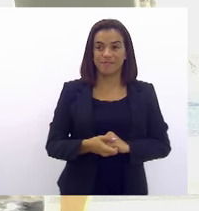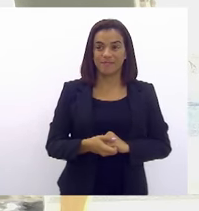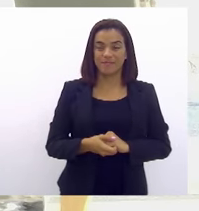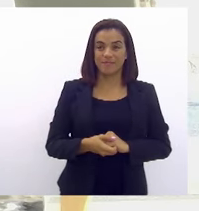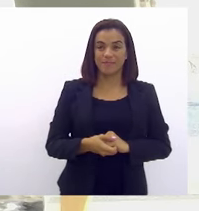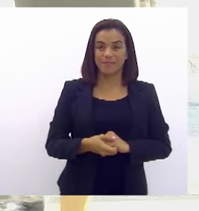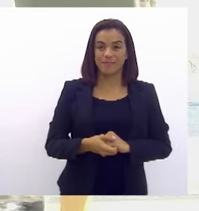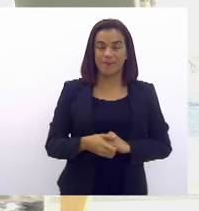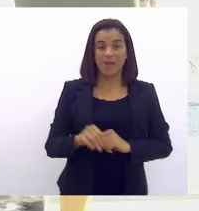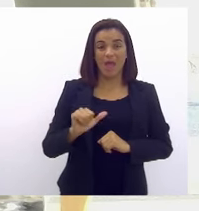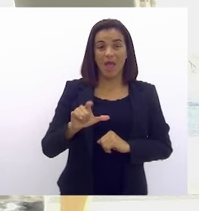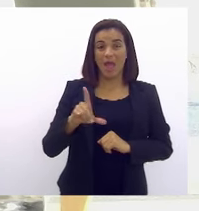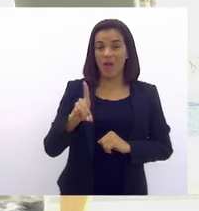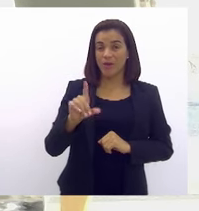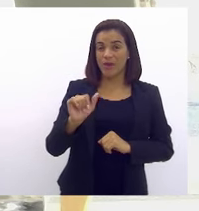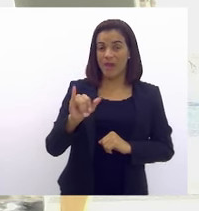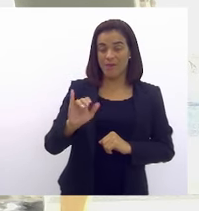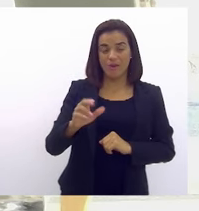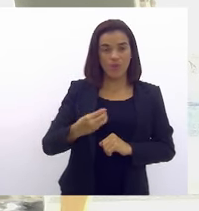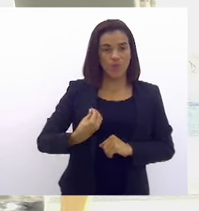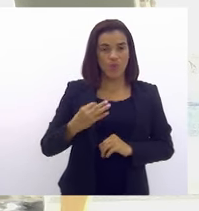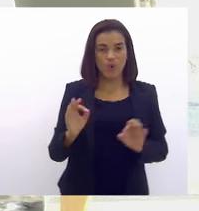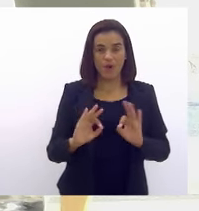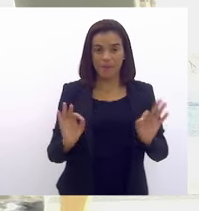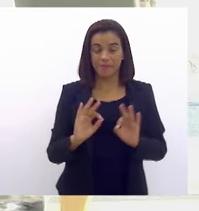como o Aldair não está aqui, né?